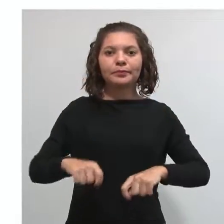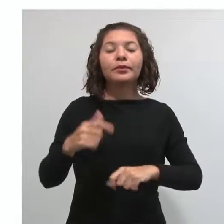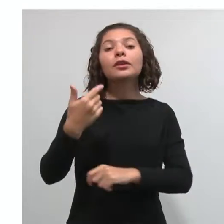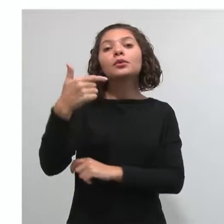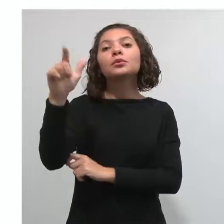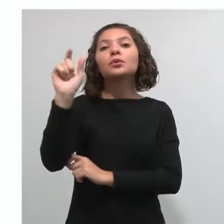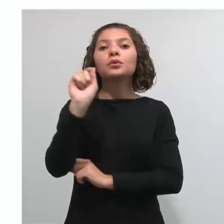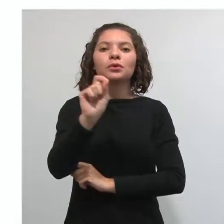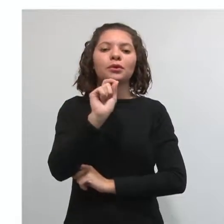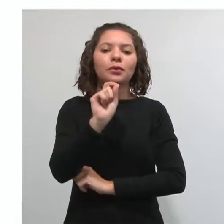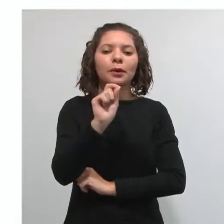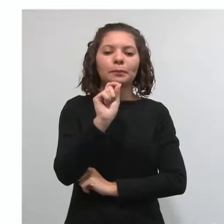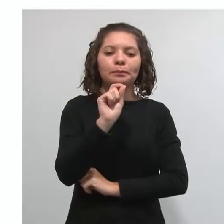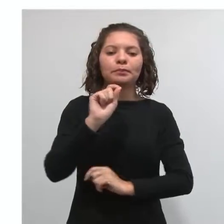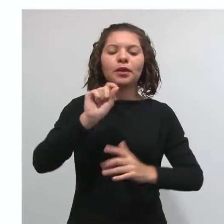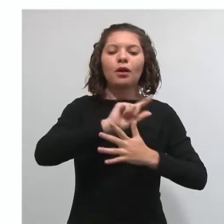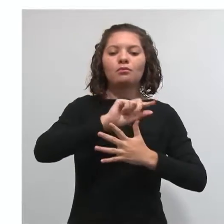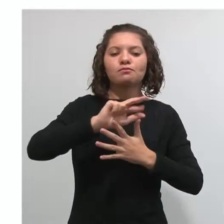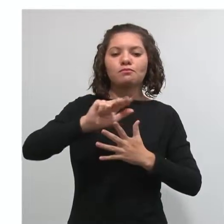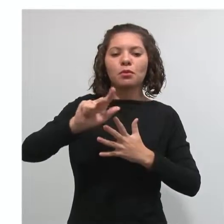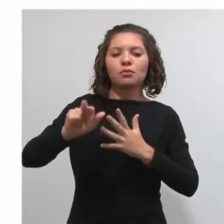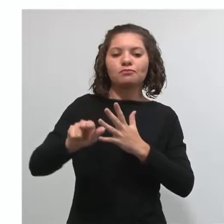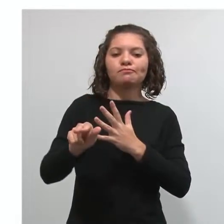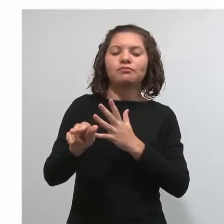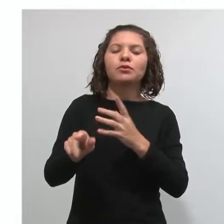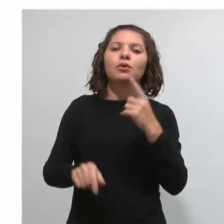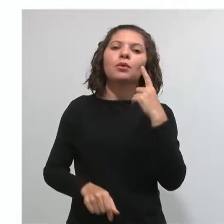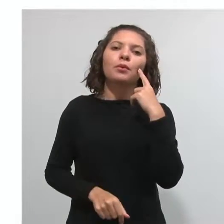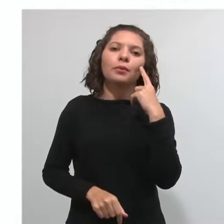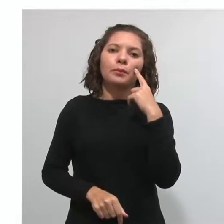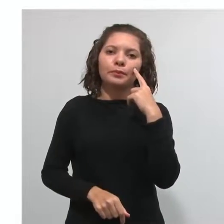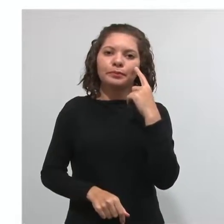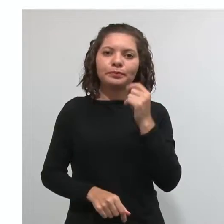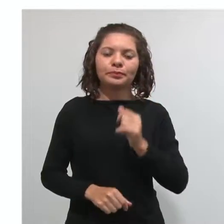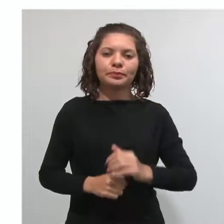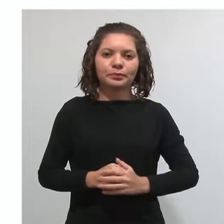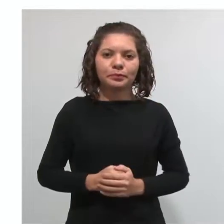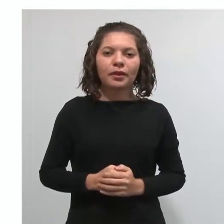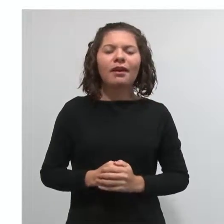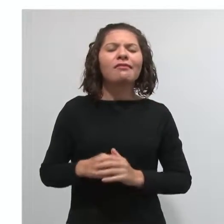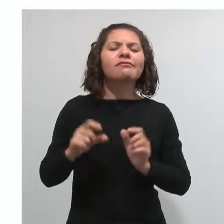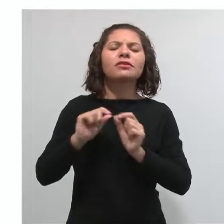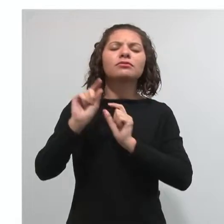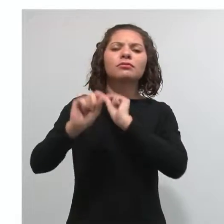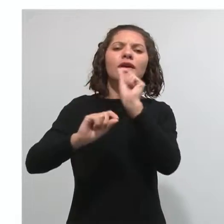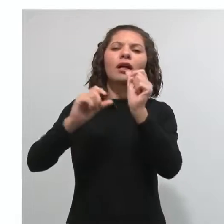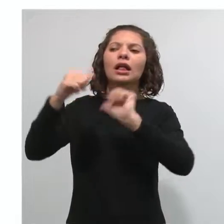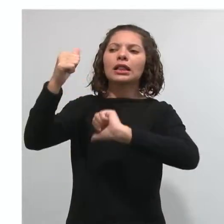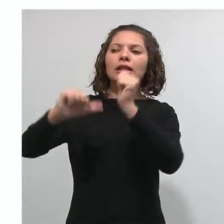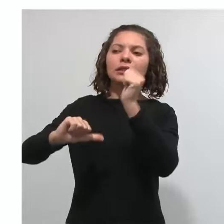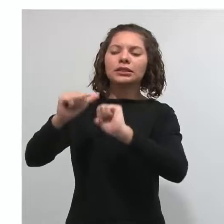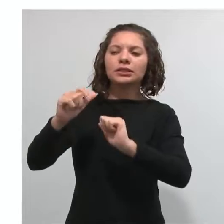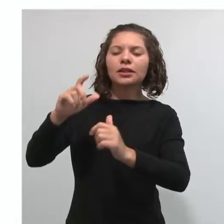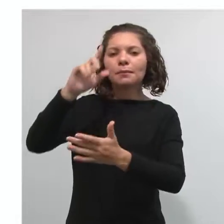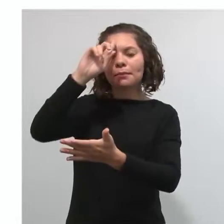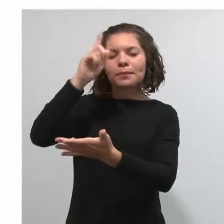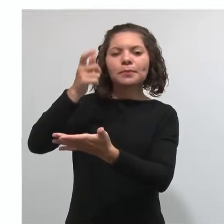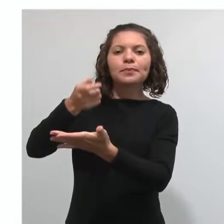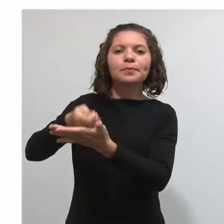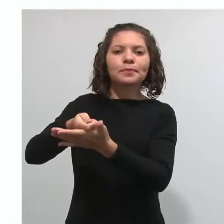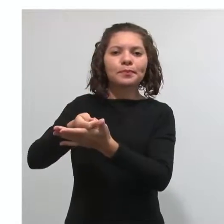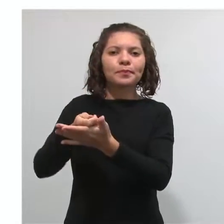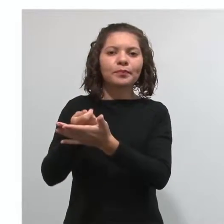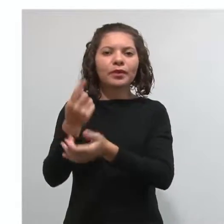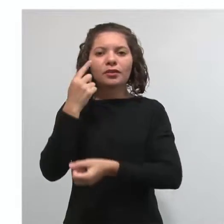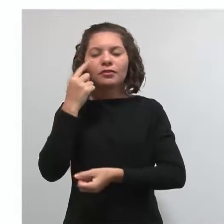de múltiplos fluxos, né? Ou multiple streams. Ele analisa, então, a decisão a partir do